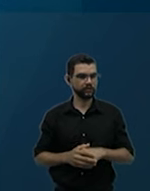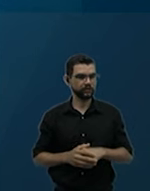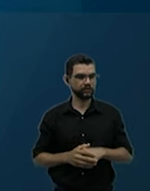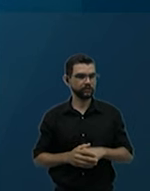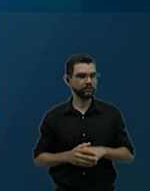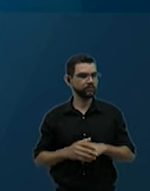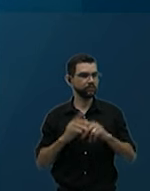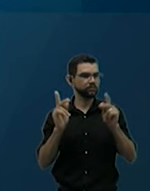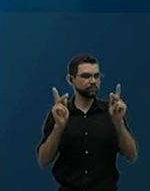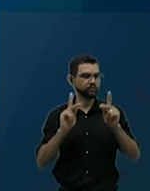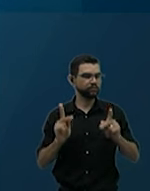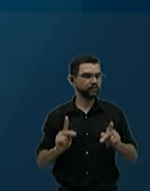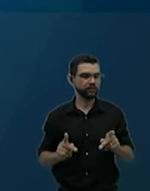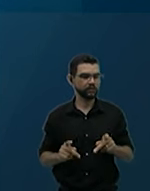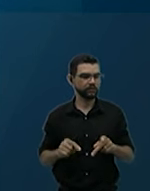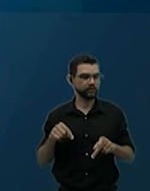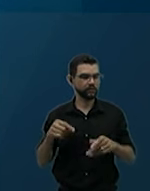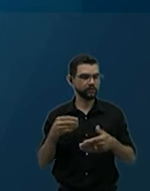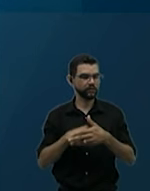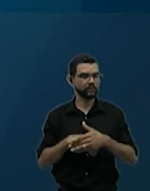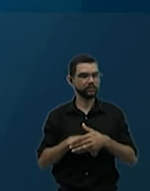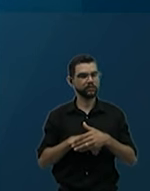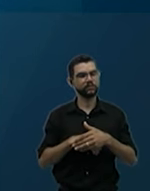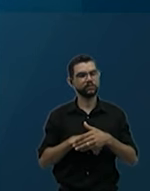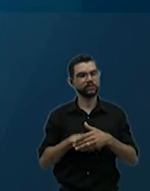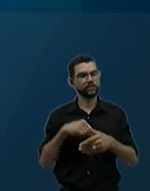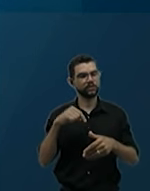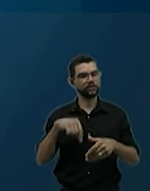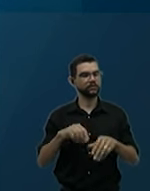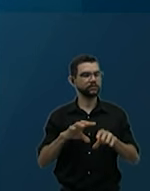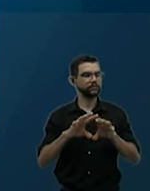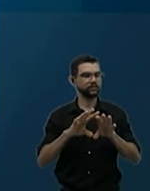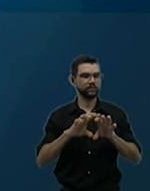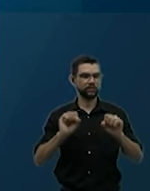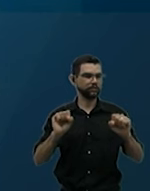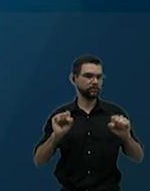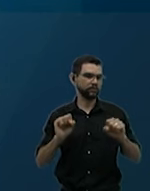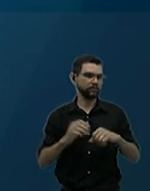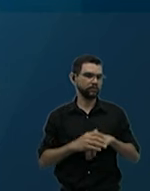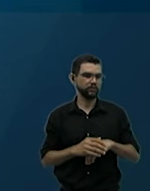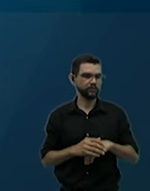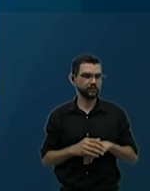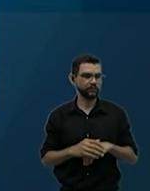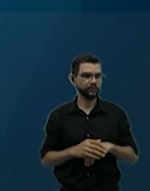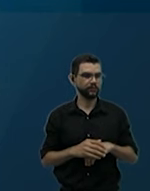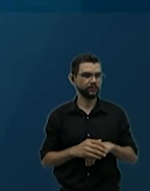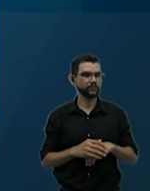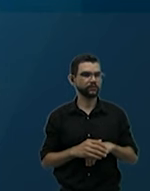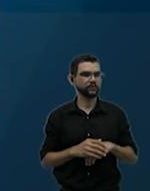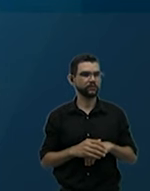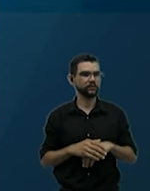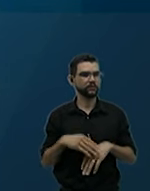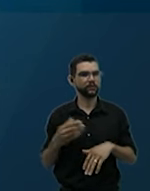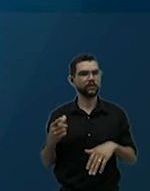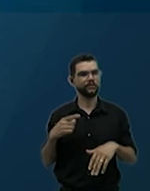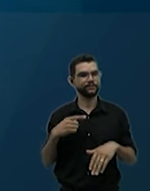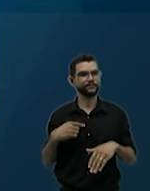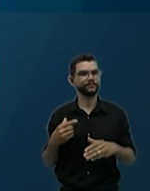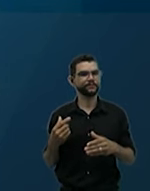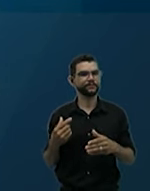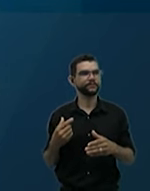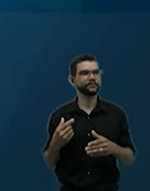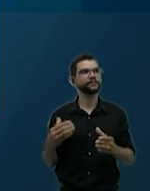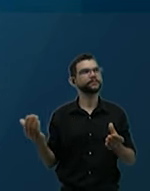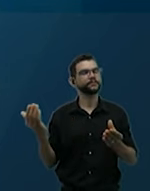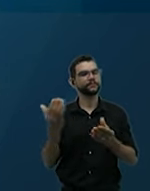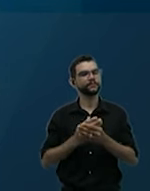corte. E teceremos algumas questões no que diz respeito aos três recursos afetados que são de origem